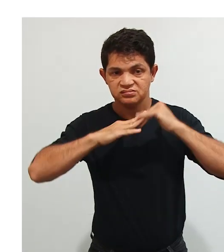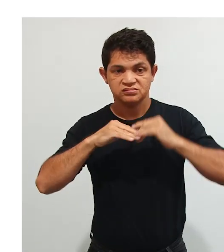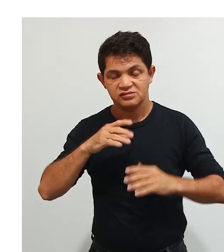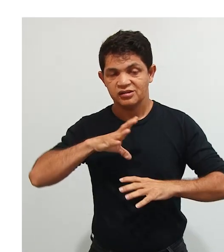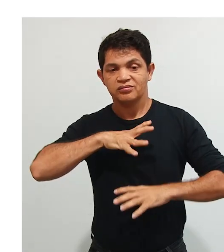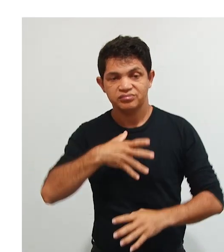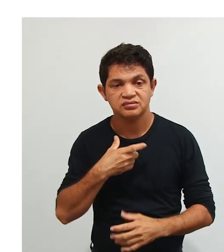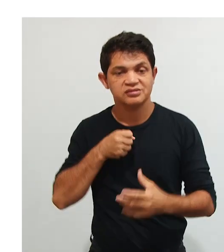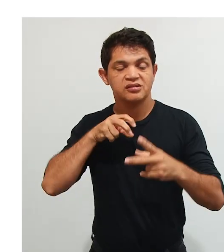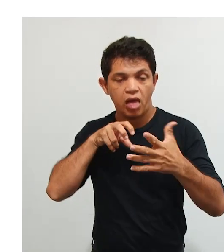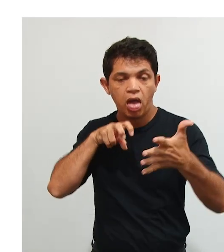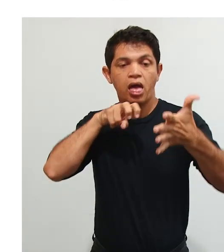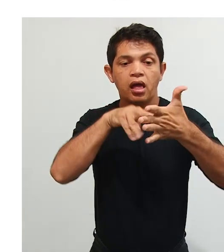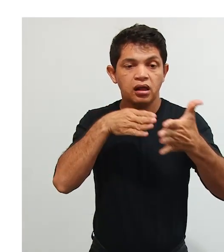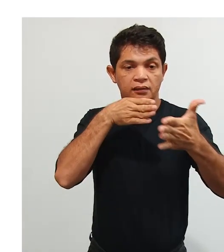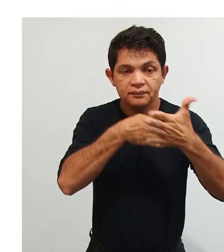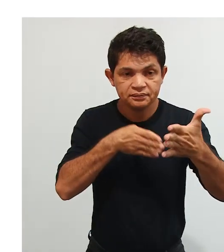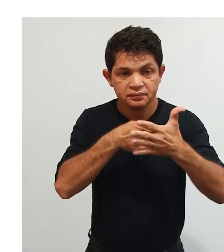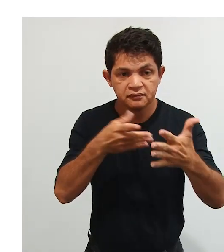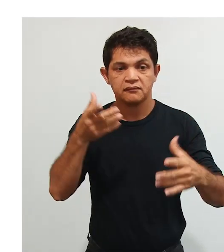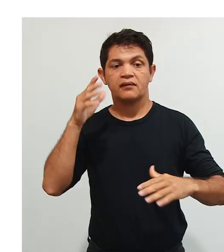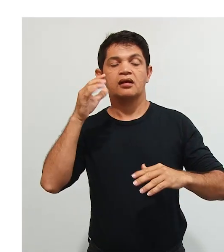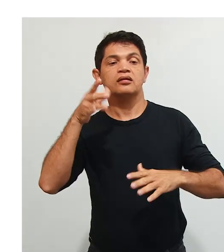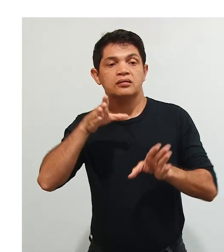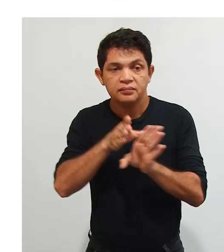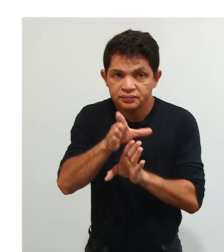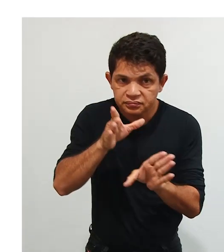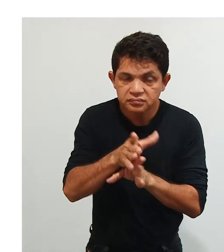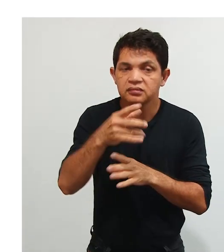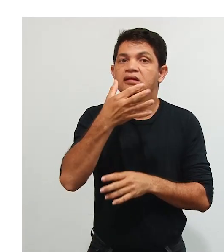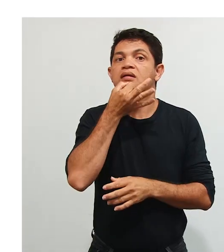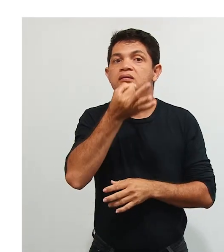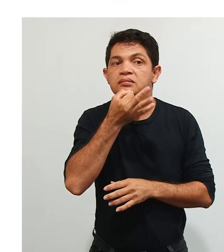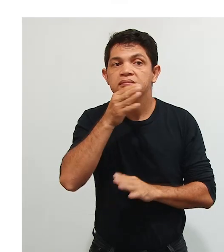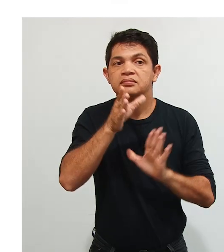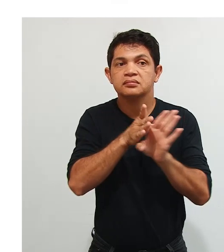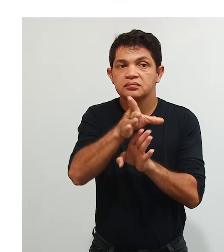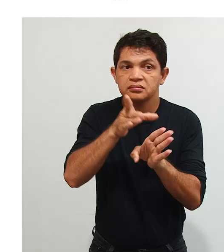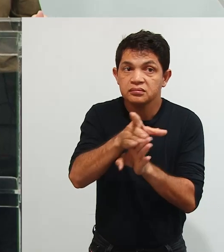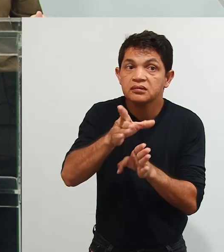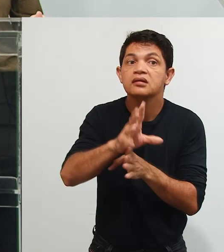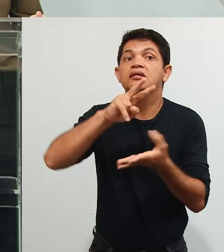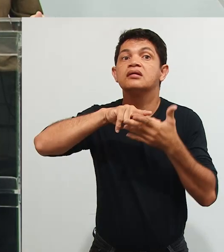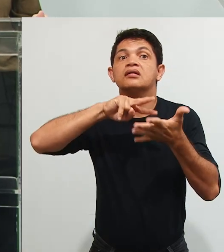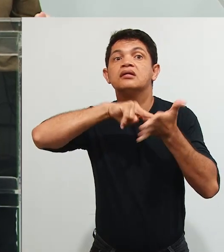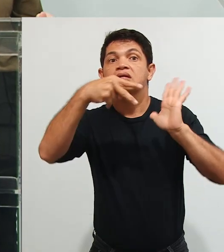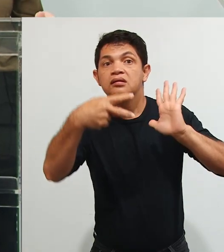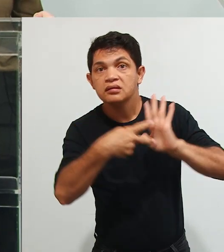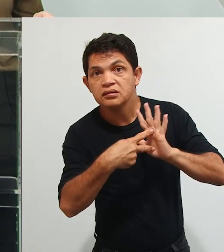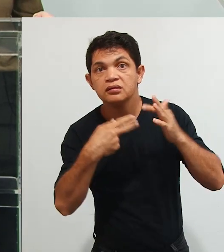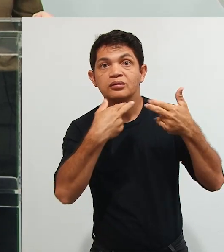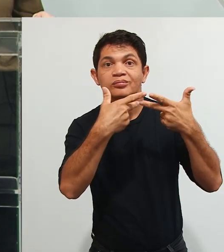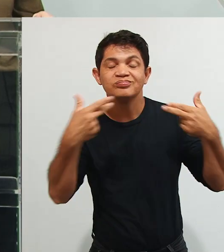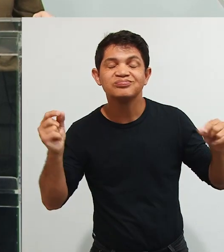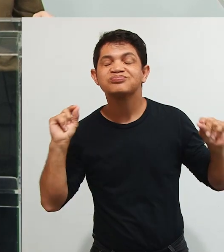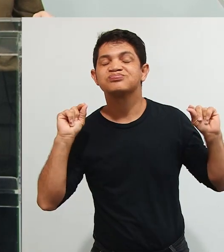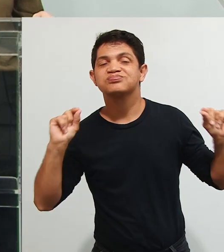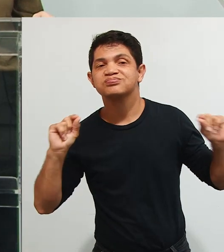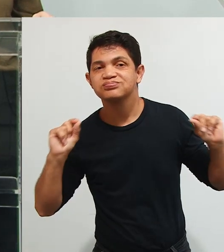interrogar. Então, aconselhar, vem aqui comigo, o conselho é algo